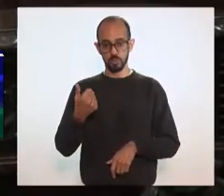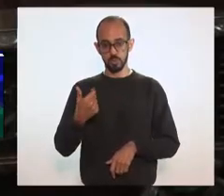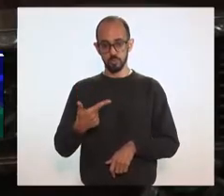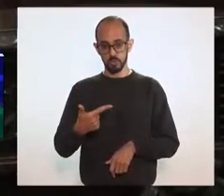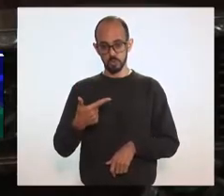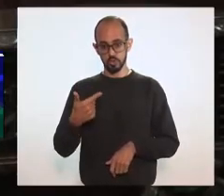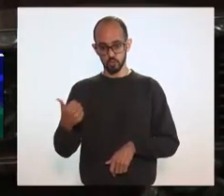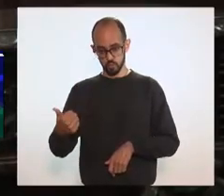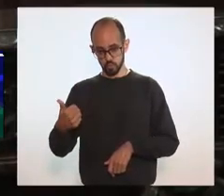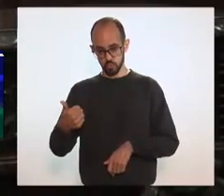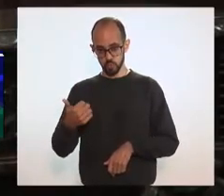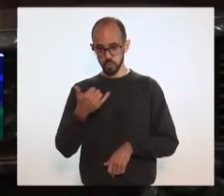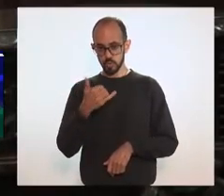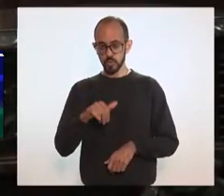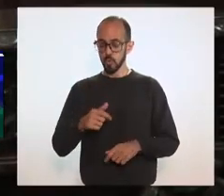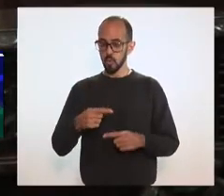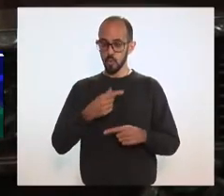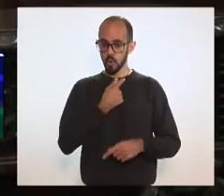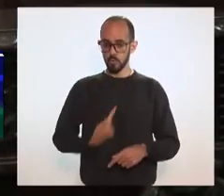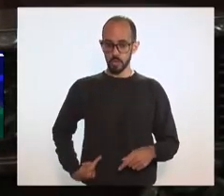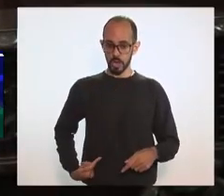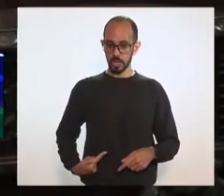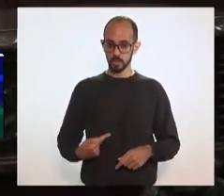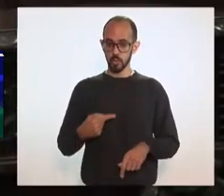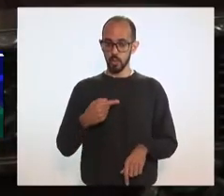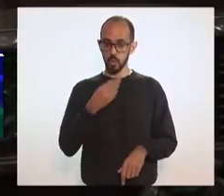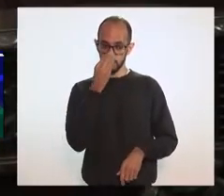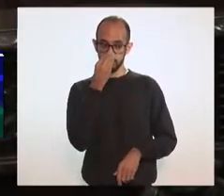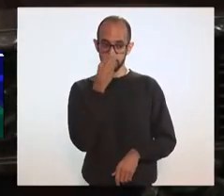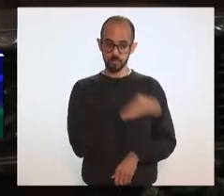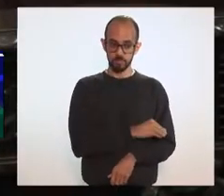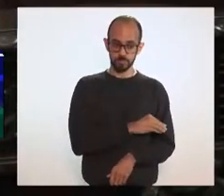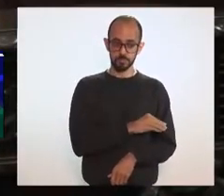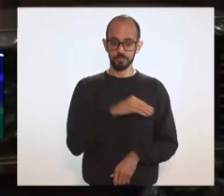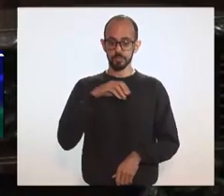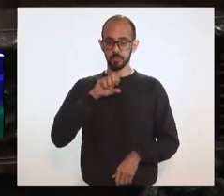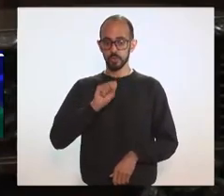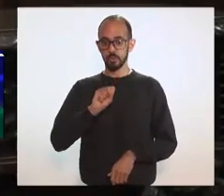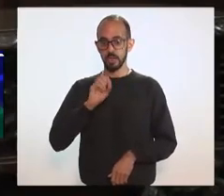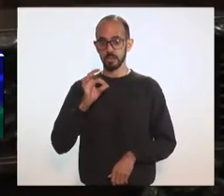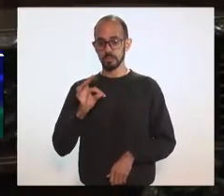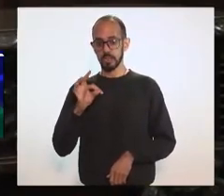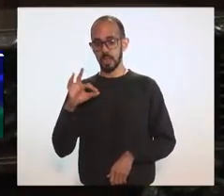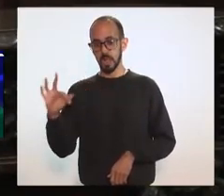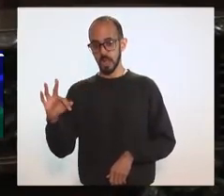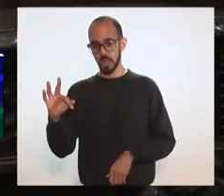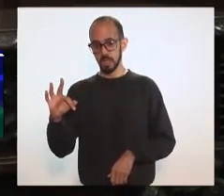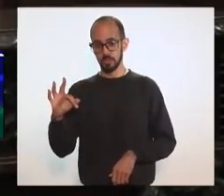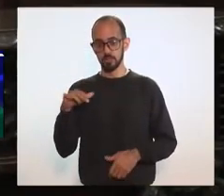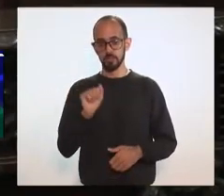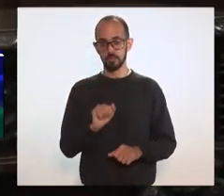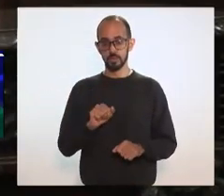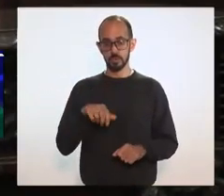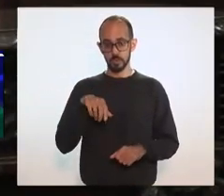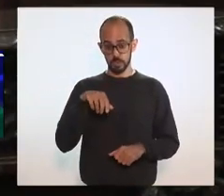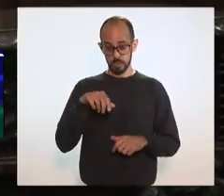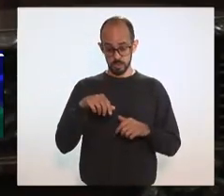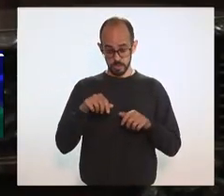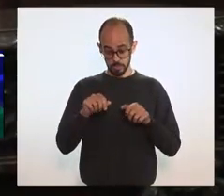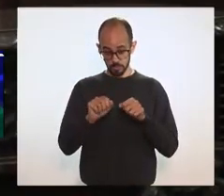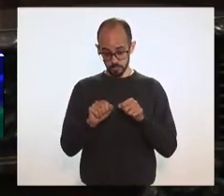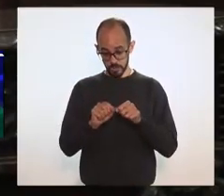estado descumpre uma decisão do STF que, com a ADPF,